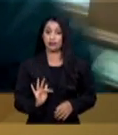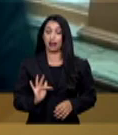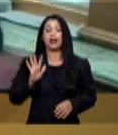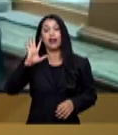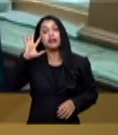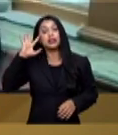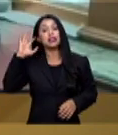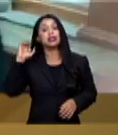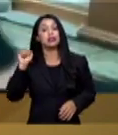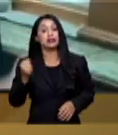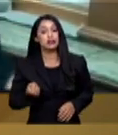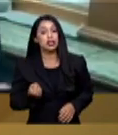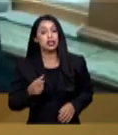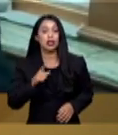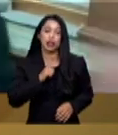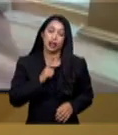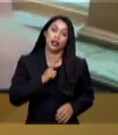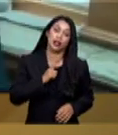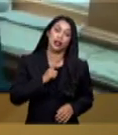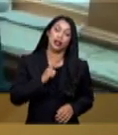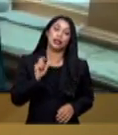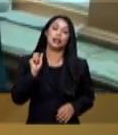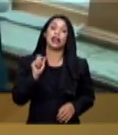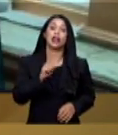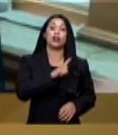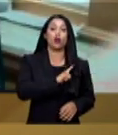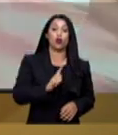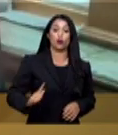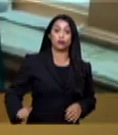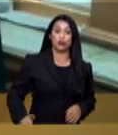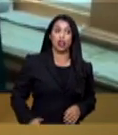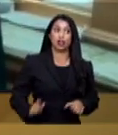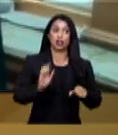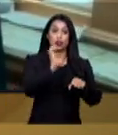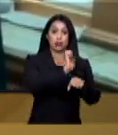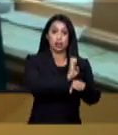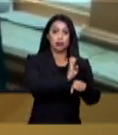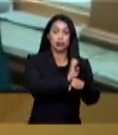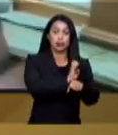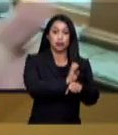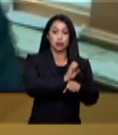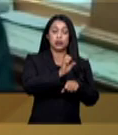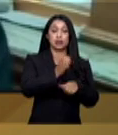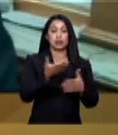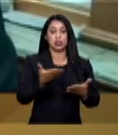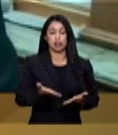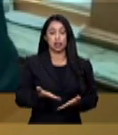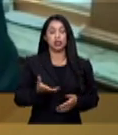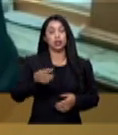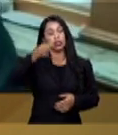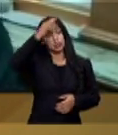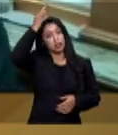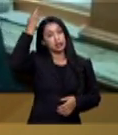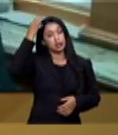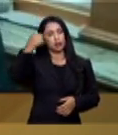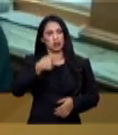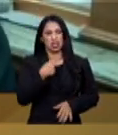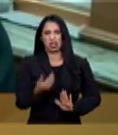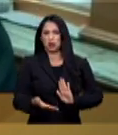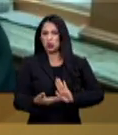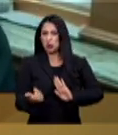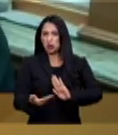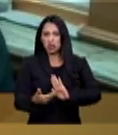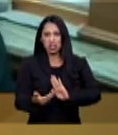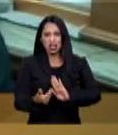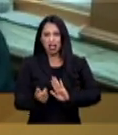É que serão vistos por quem governa o Estado do Espírito Santo. Eu não estou tirando, né, o